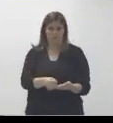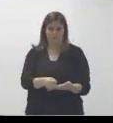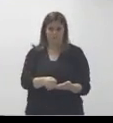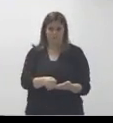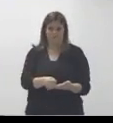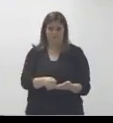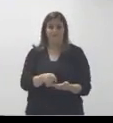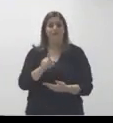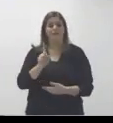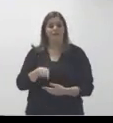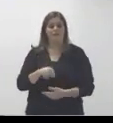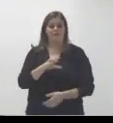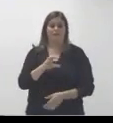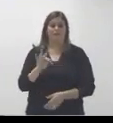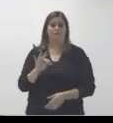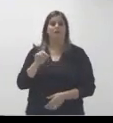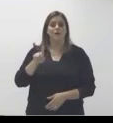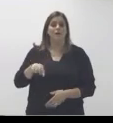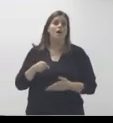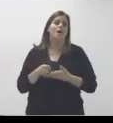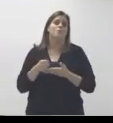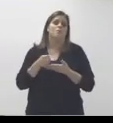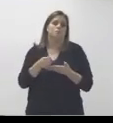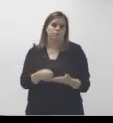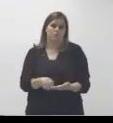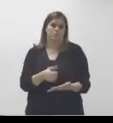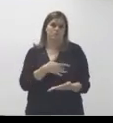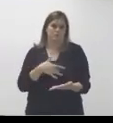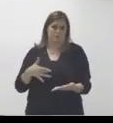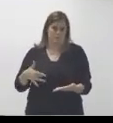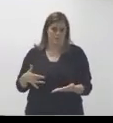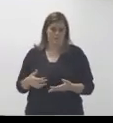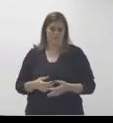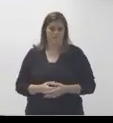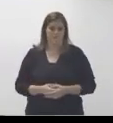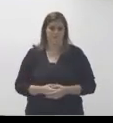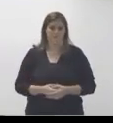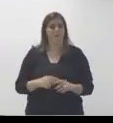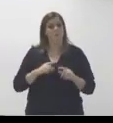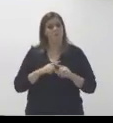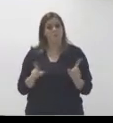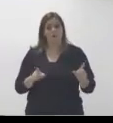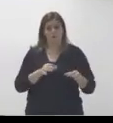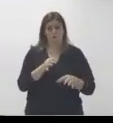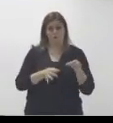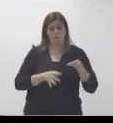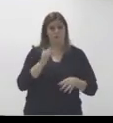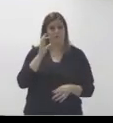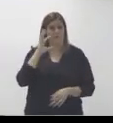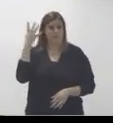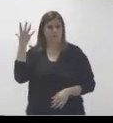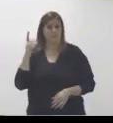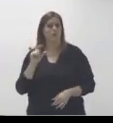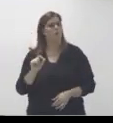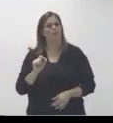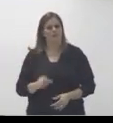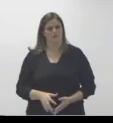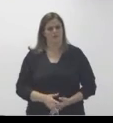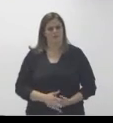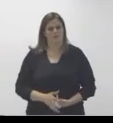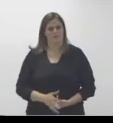como equipamentos de apoio à saúde e à uma decisão judicial falando olha não existe como